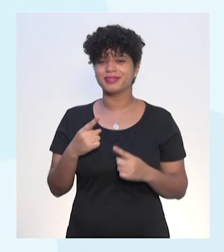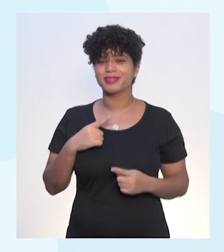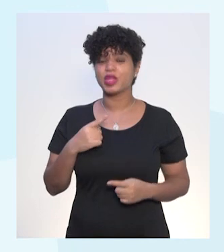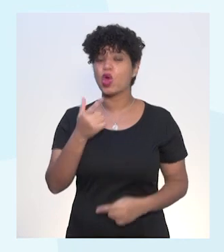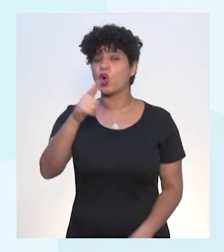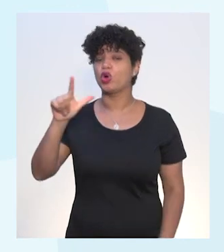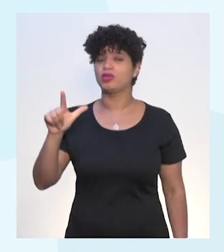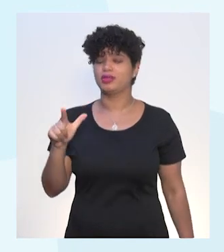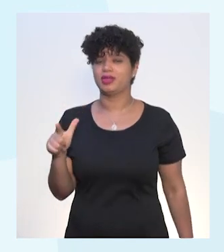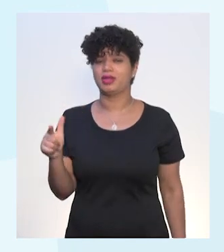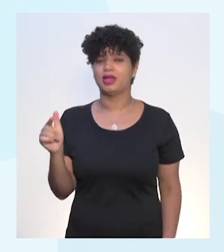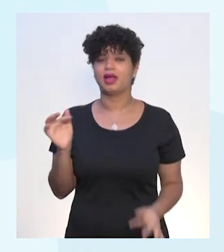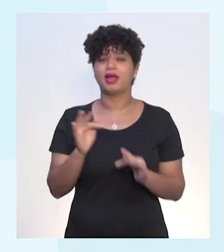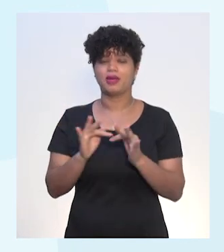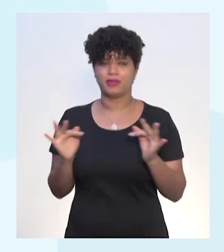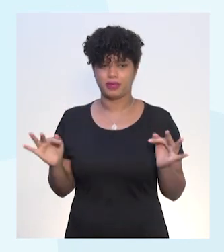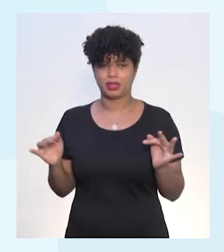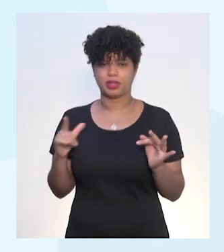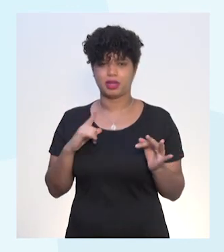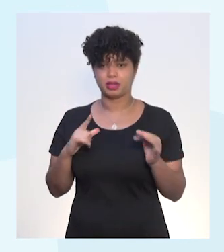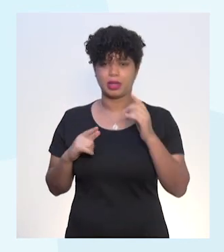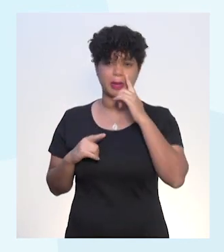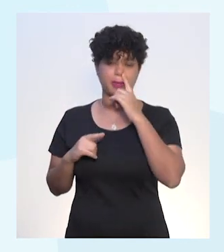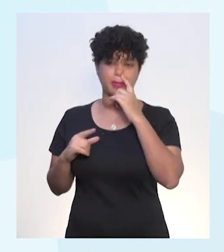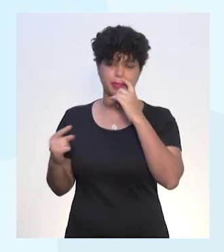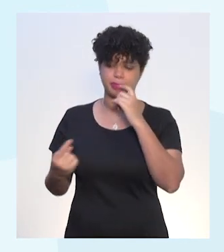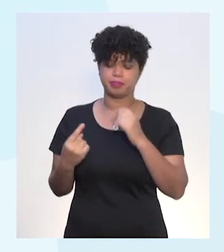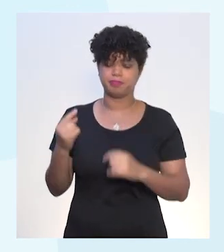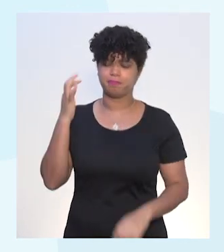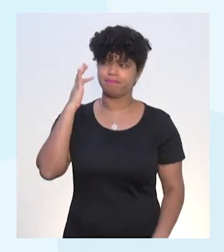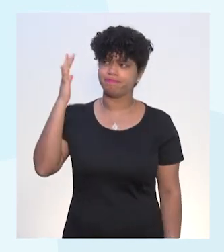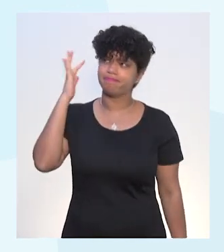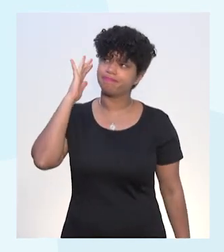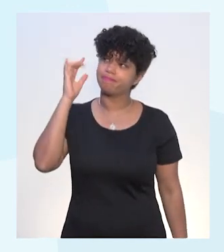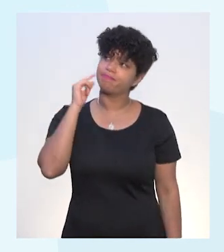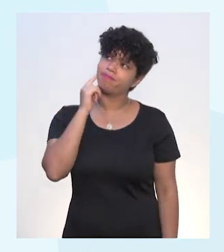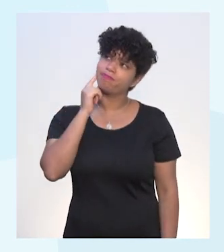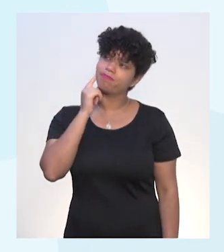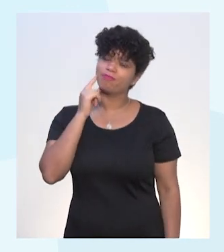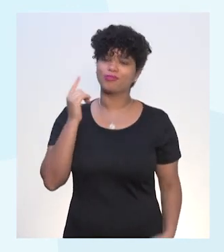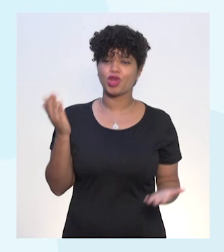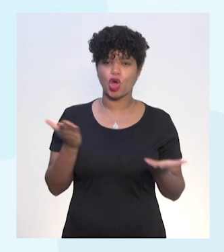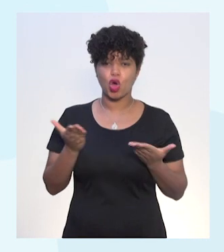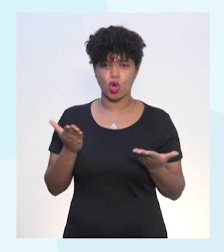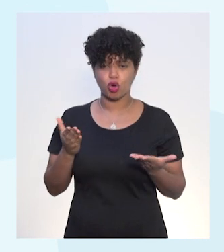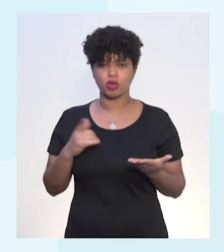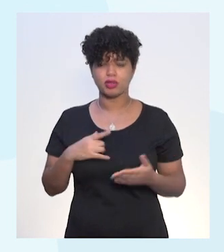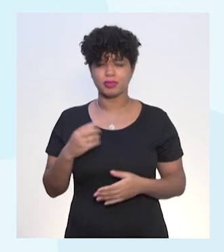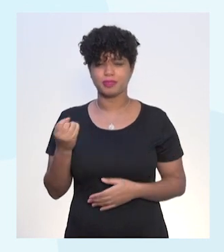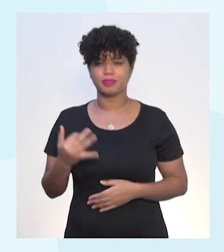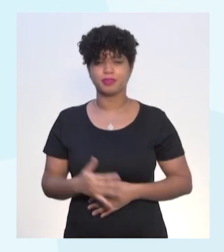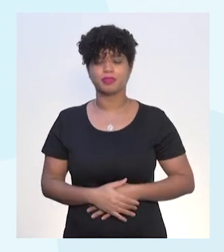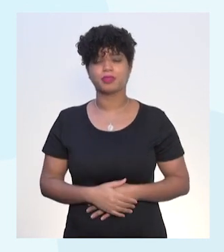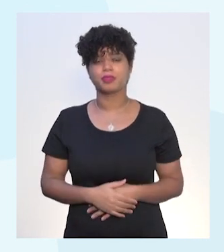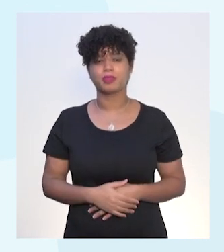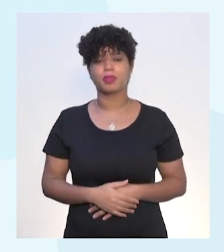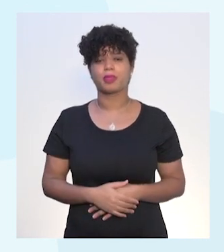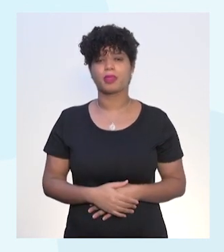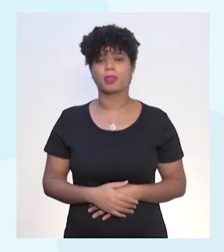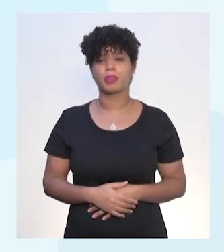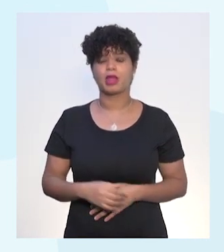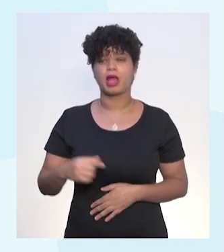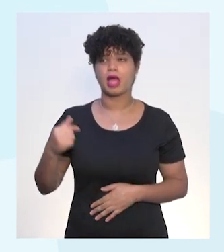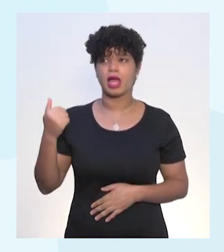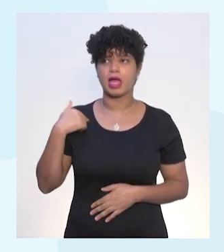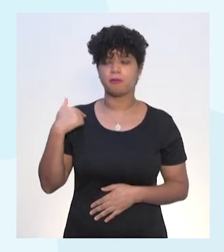mas essa que eu vou ler aqui para vocês nos faz pensar sobre hoje principalmente que diz lá não sou nem